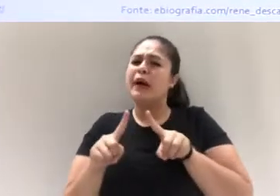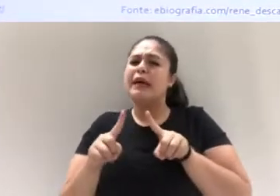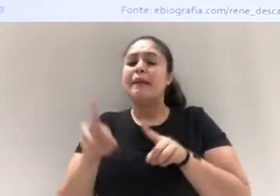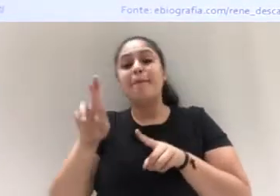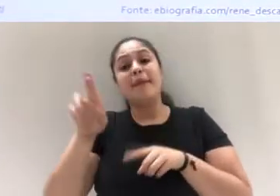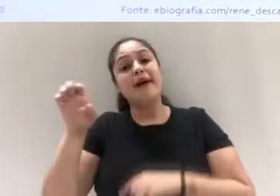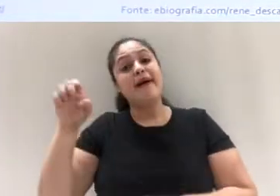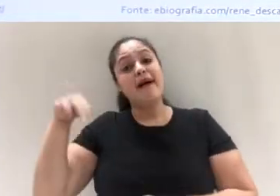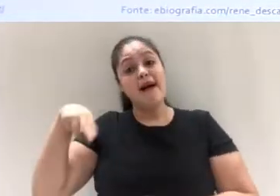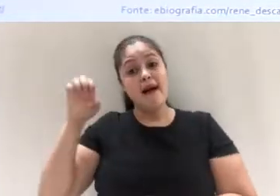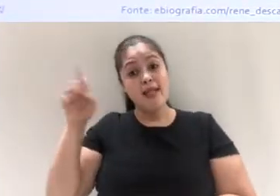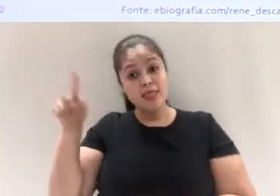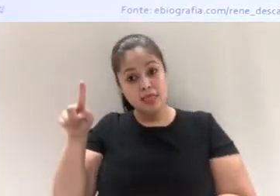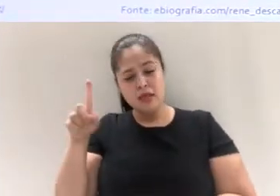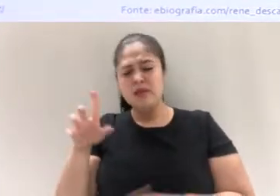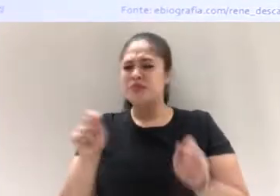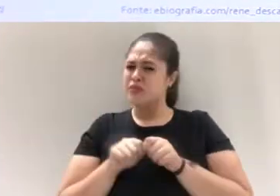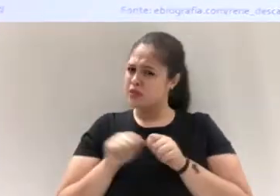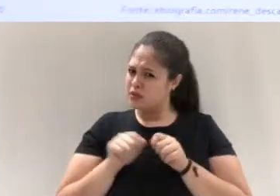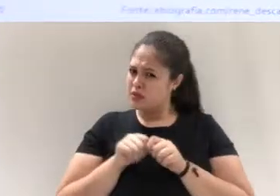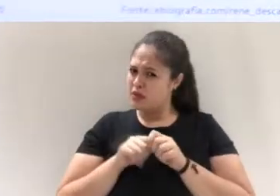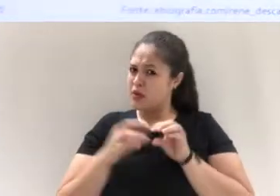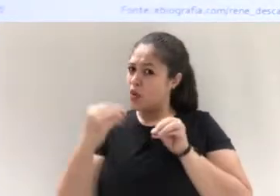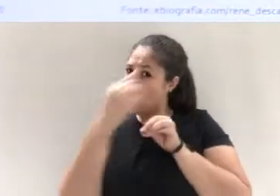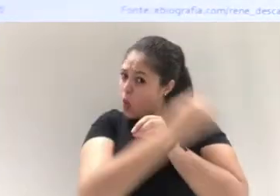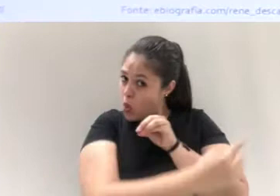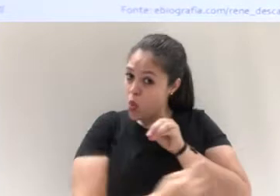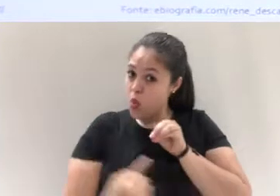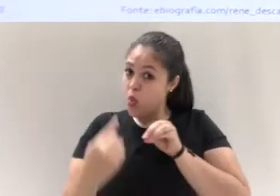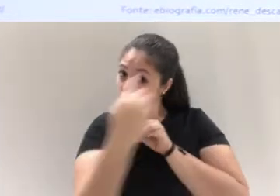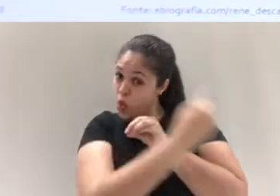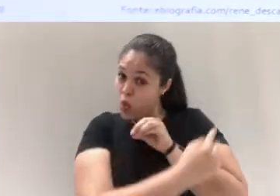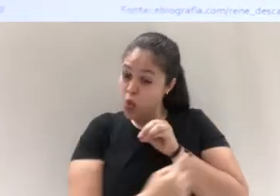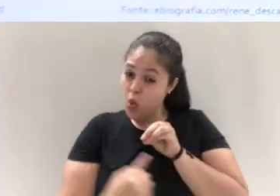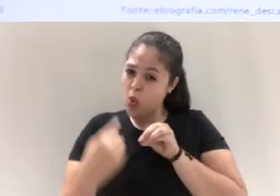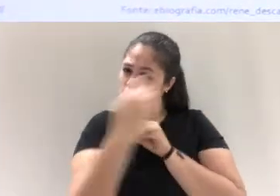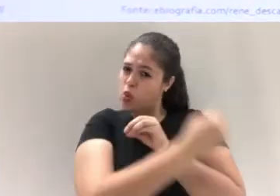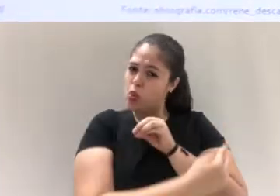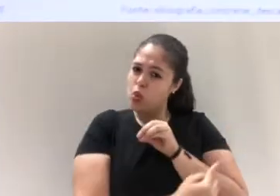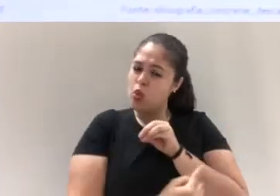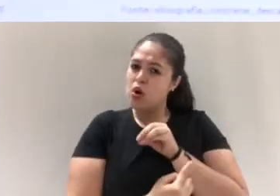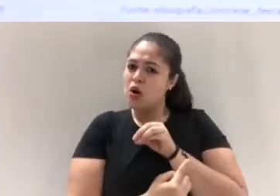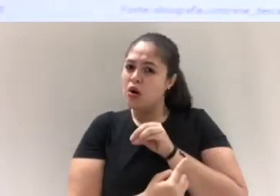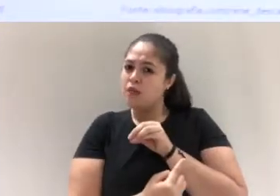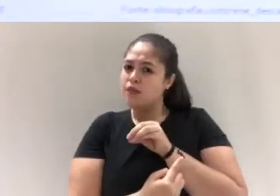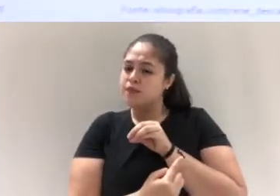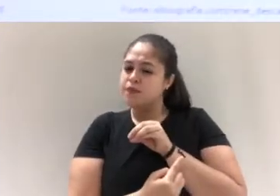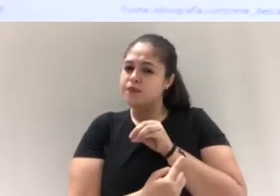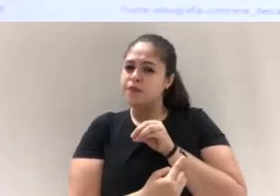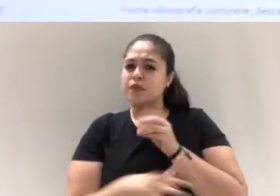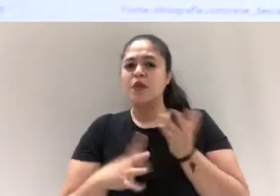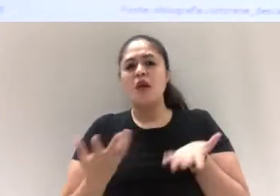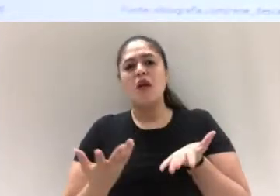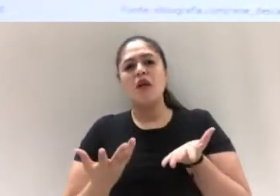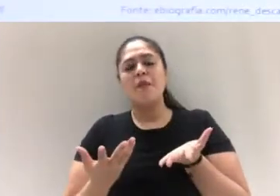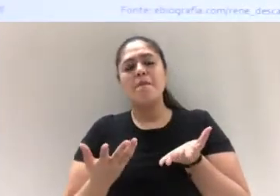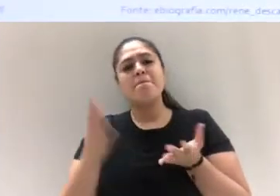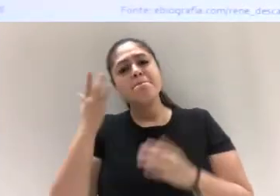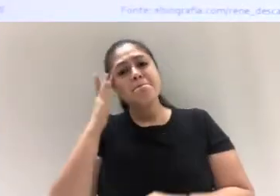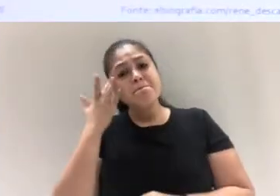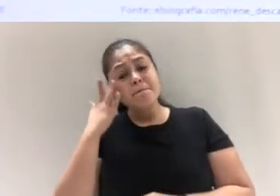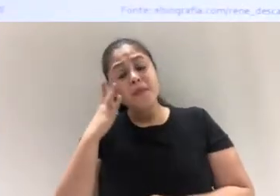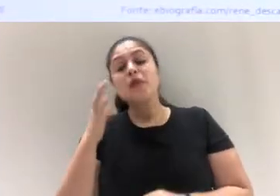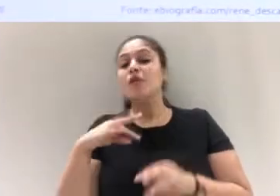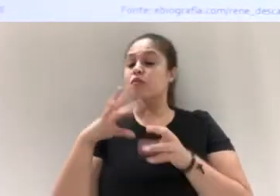para René Descartes, o que mantinha os planetas em órbita em torno do Sol era que